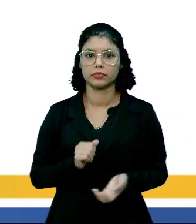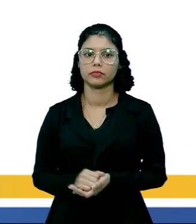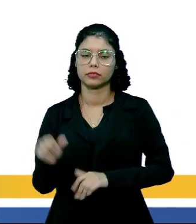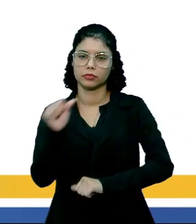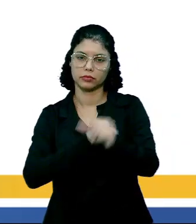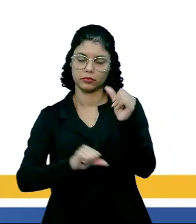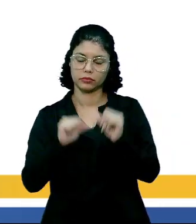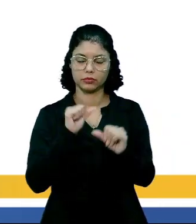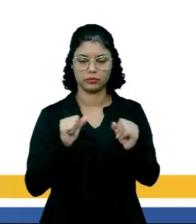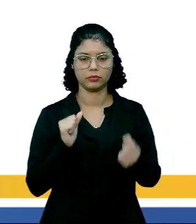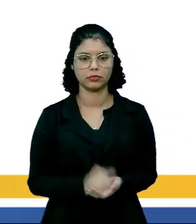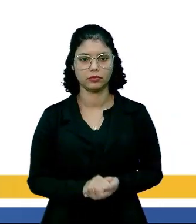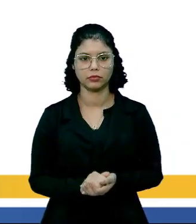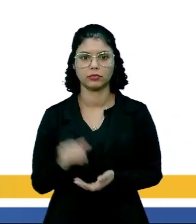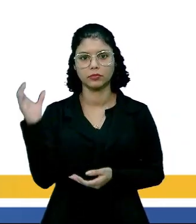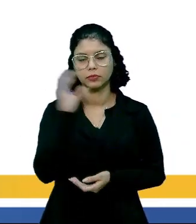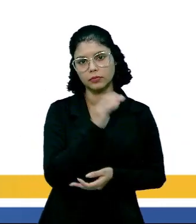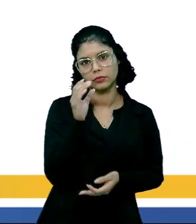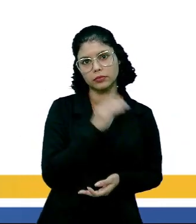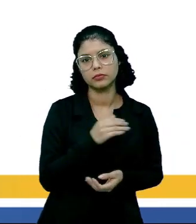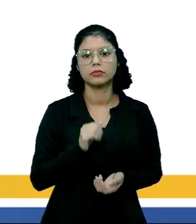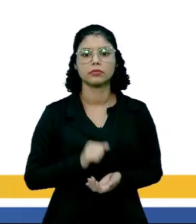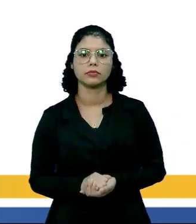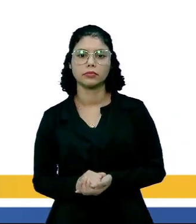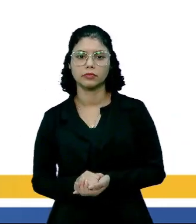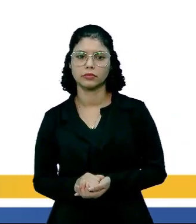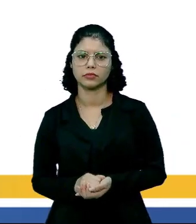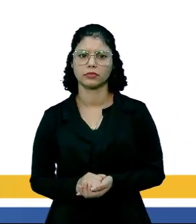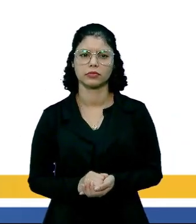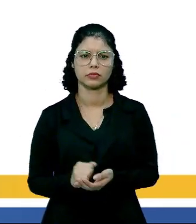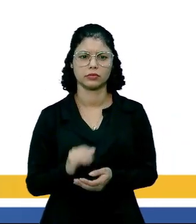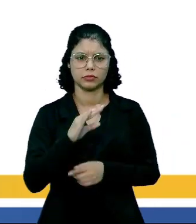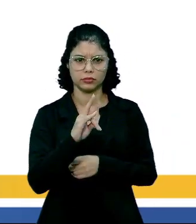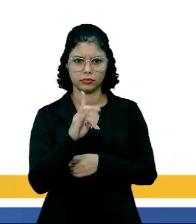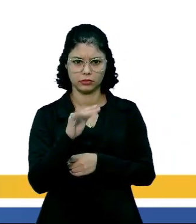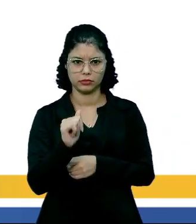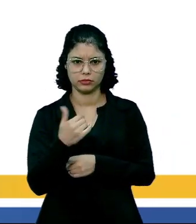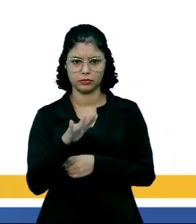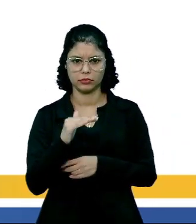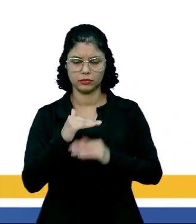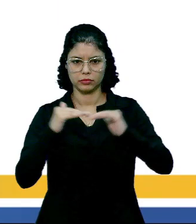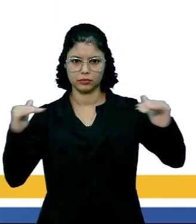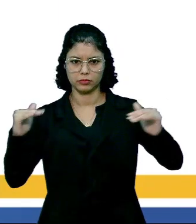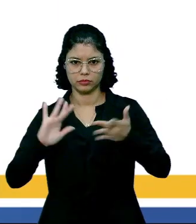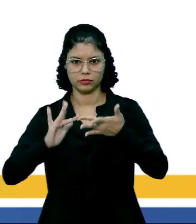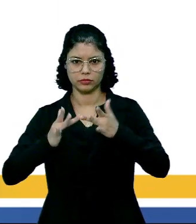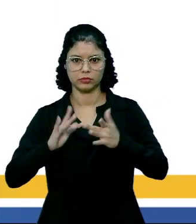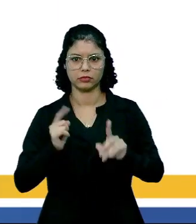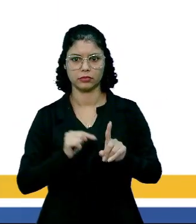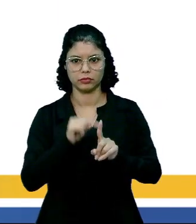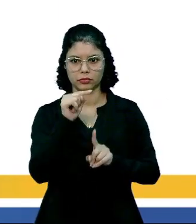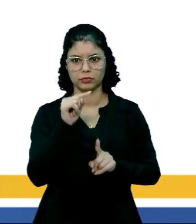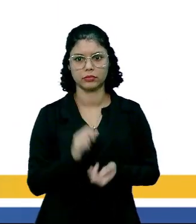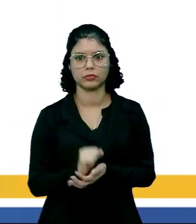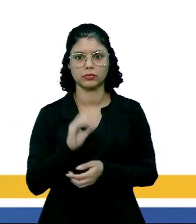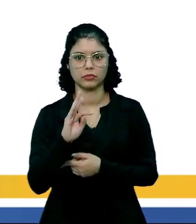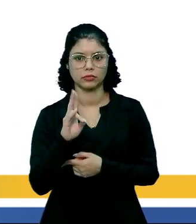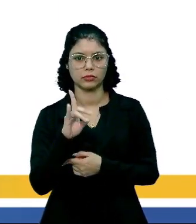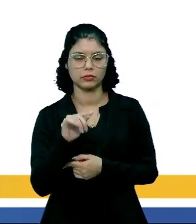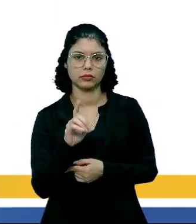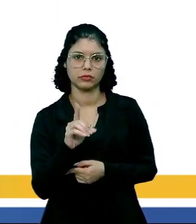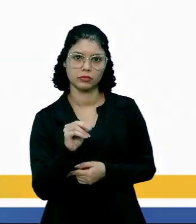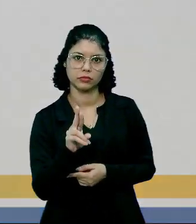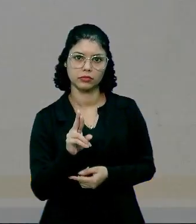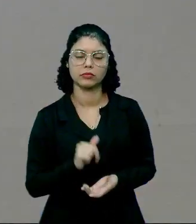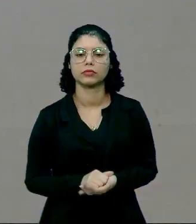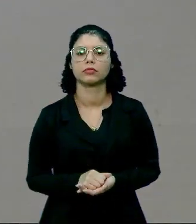de alterar a velocidade dessas reações são eles concentração superfície de contato temperatura e